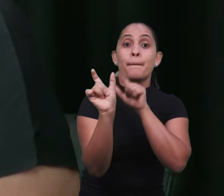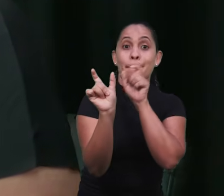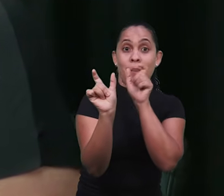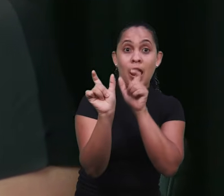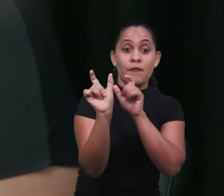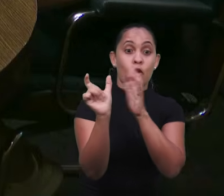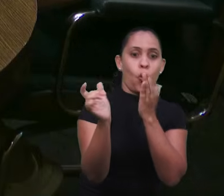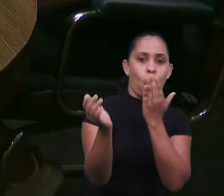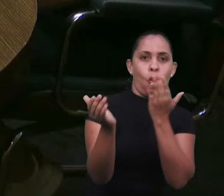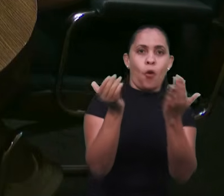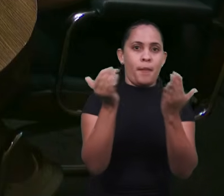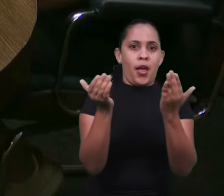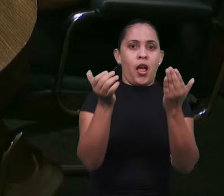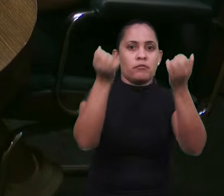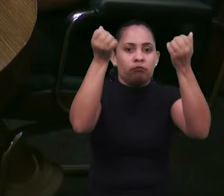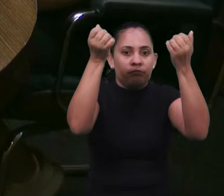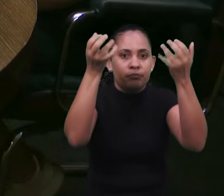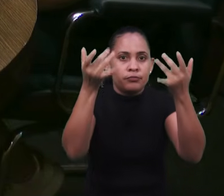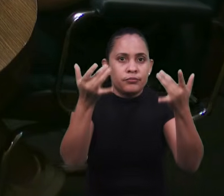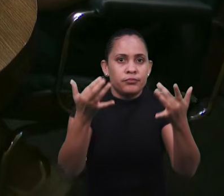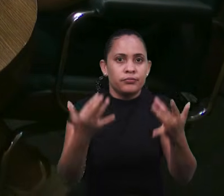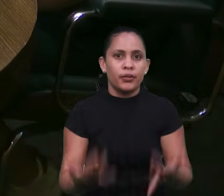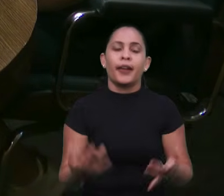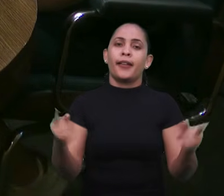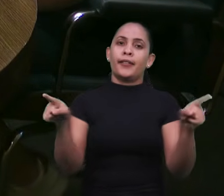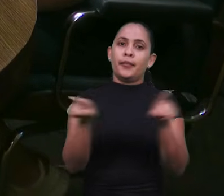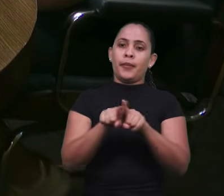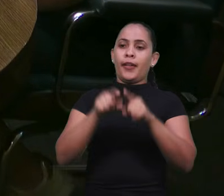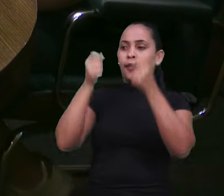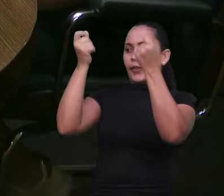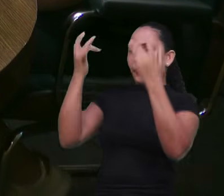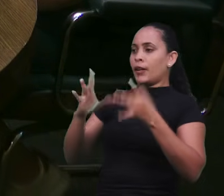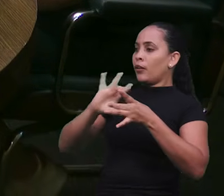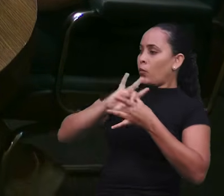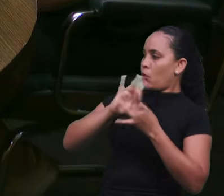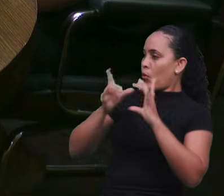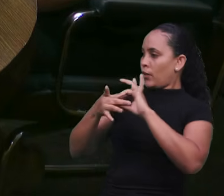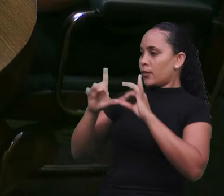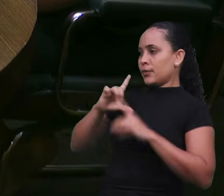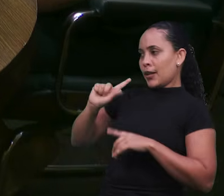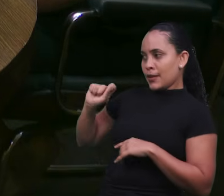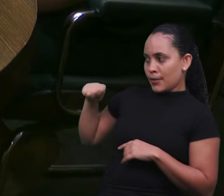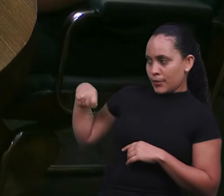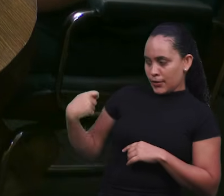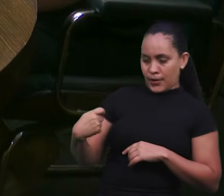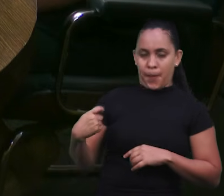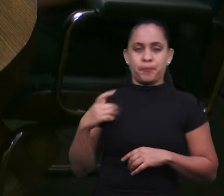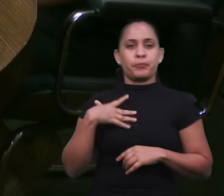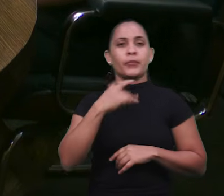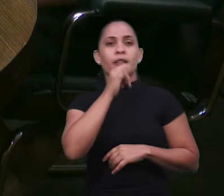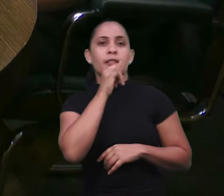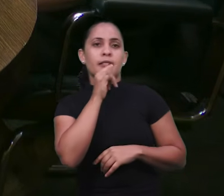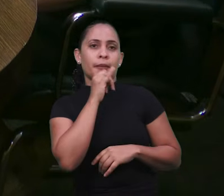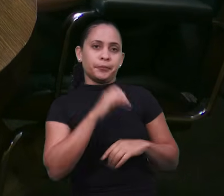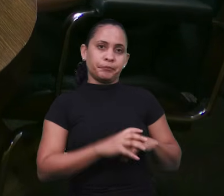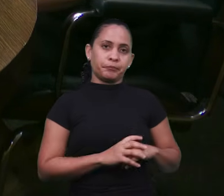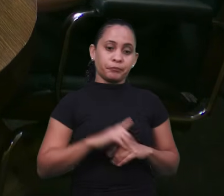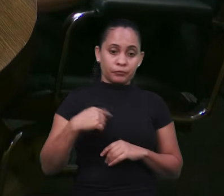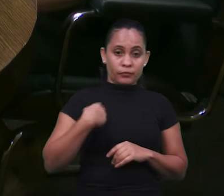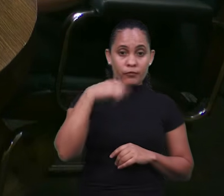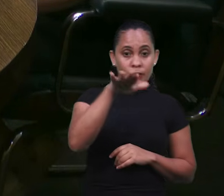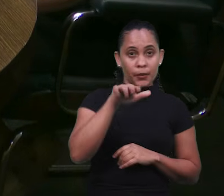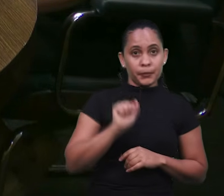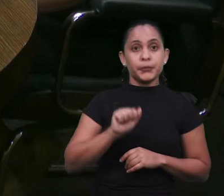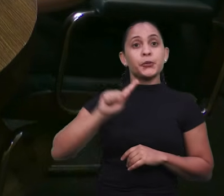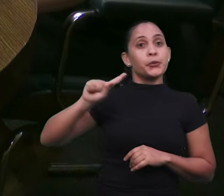forma dá para a gente fazer, né? aplicando o contexto daquela palavra, aquele sinal, né. Porque, por exemplo, a gente pega